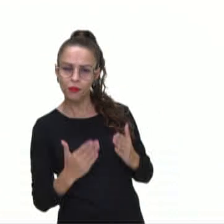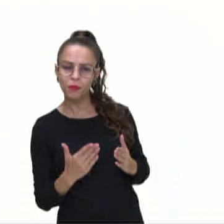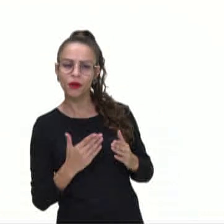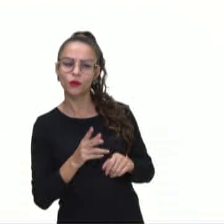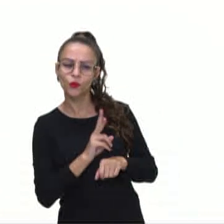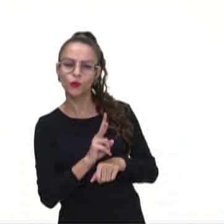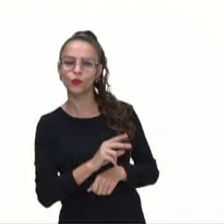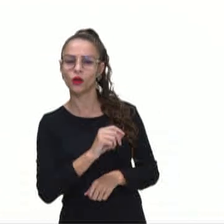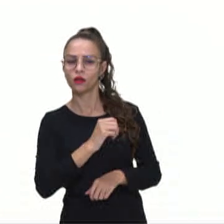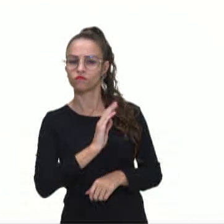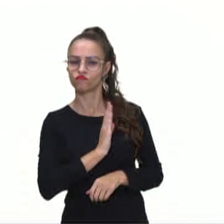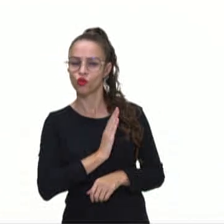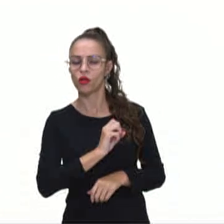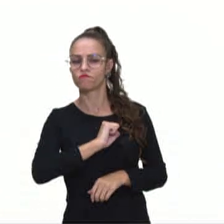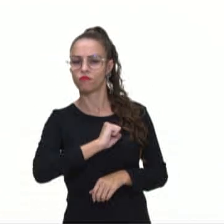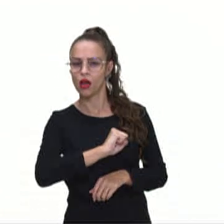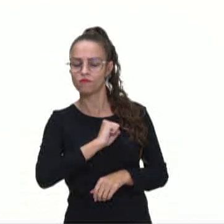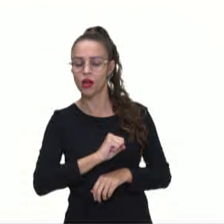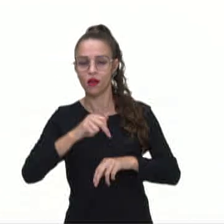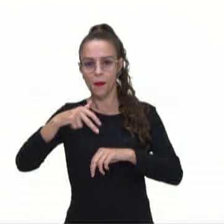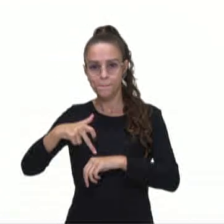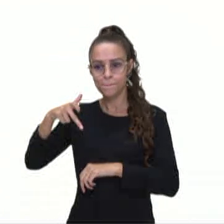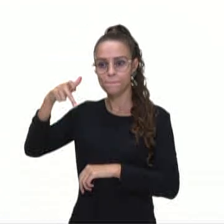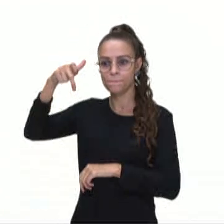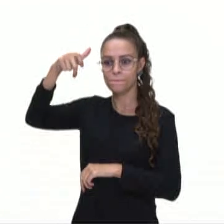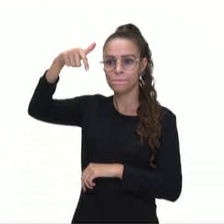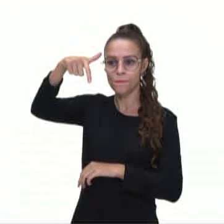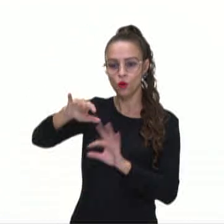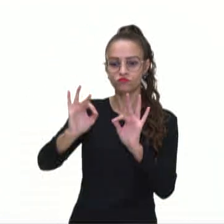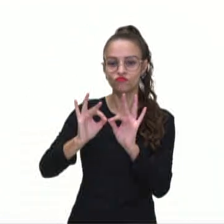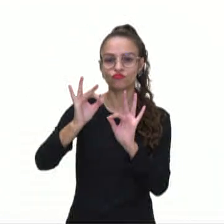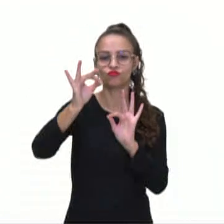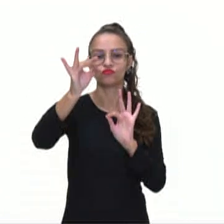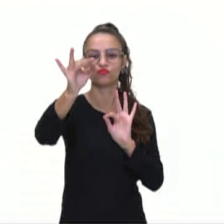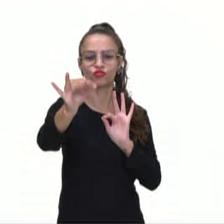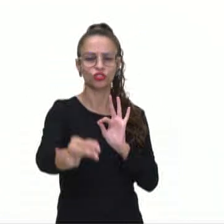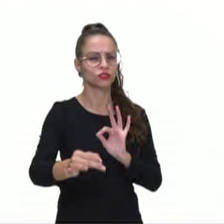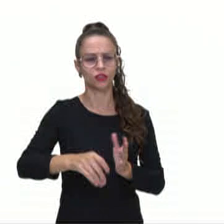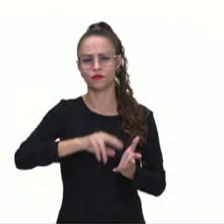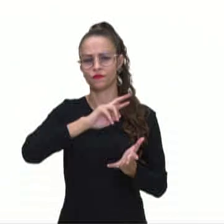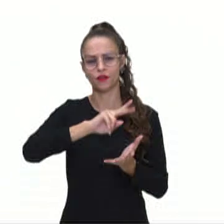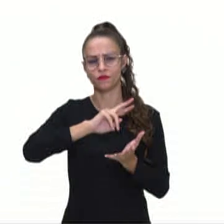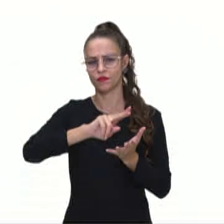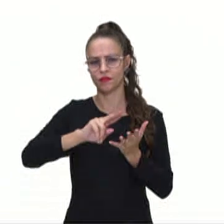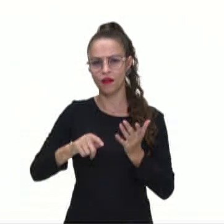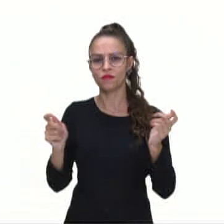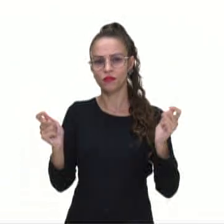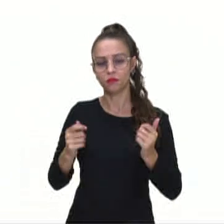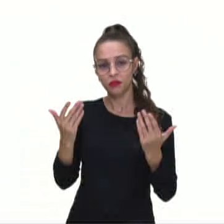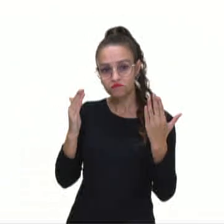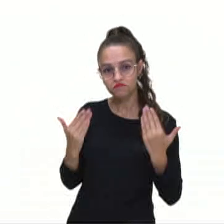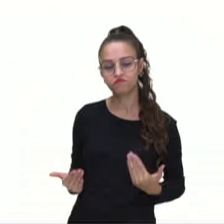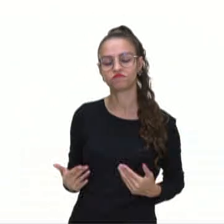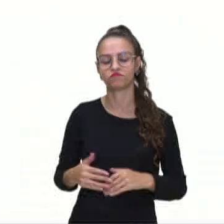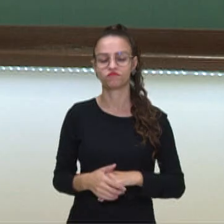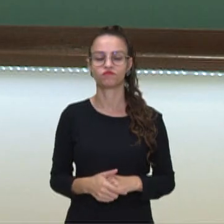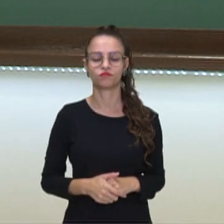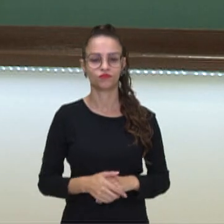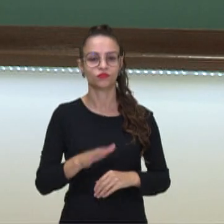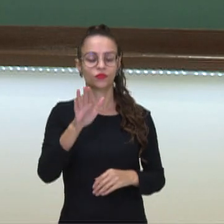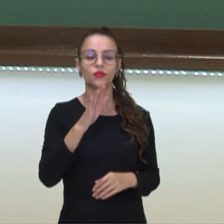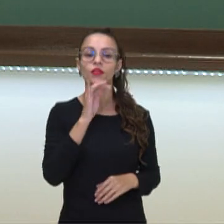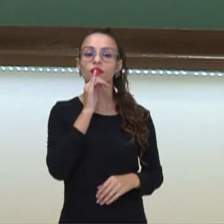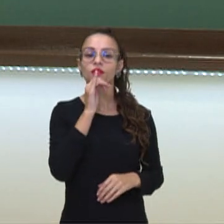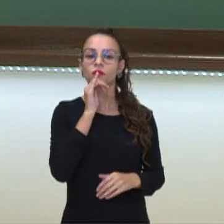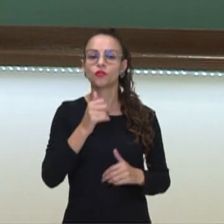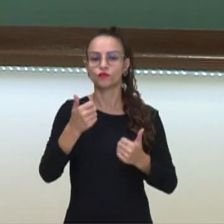a impulsão do salto, a distância percorrida e outros dados dos atletas. Vamos pegar o